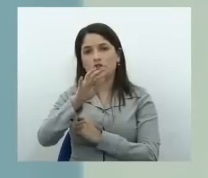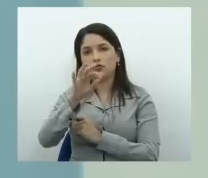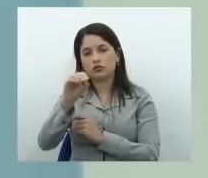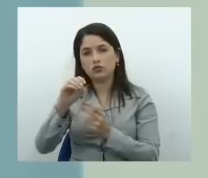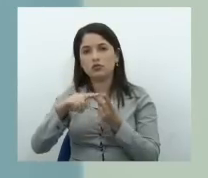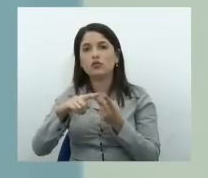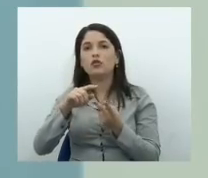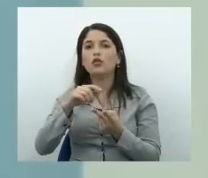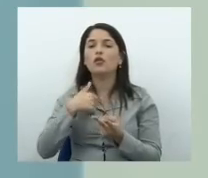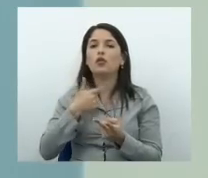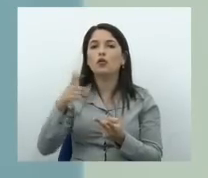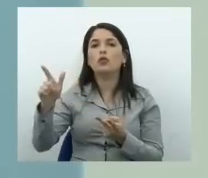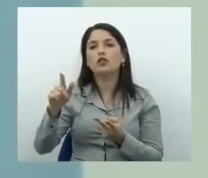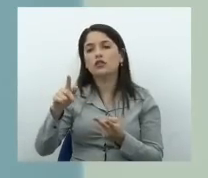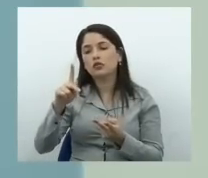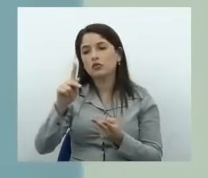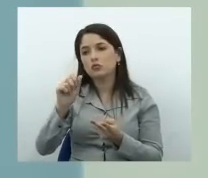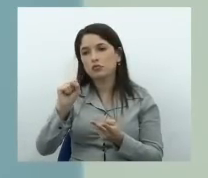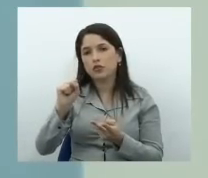sua pergunta.